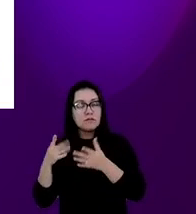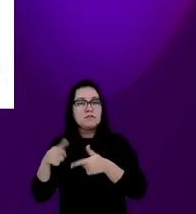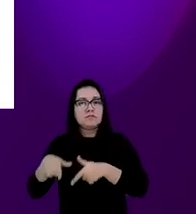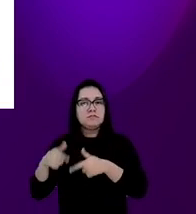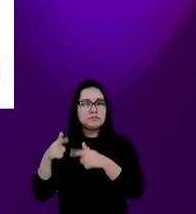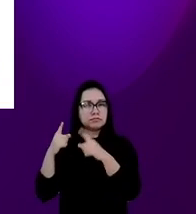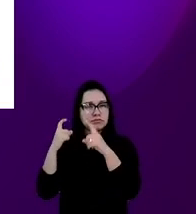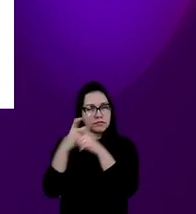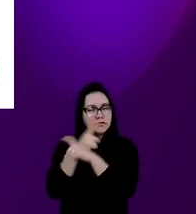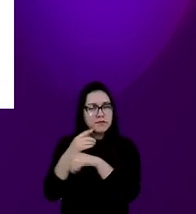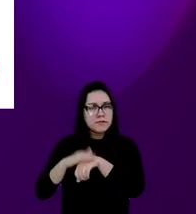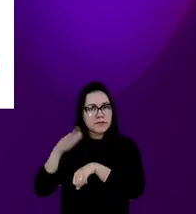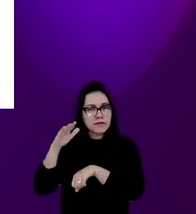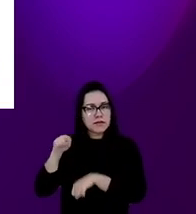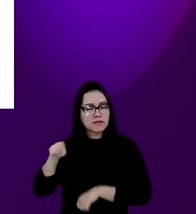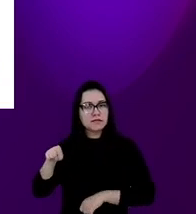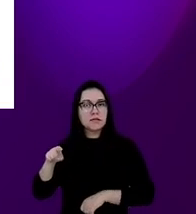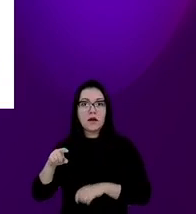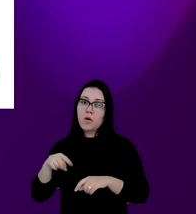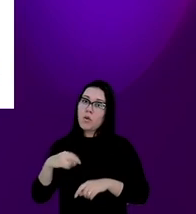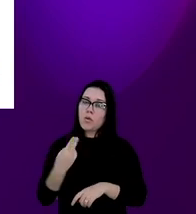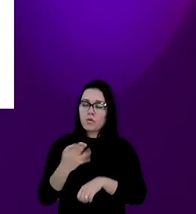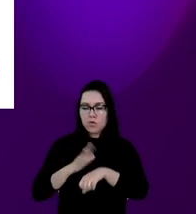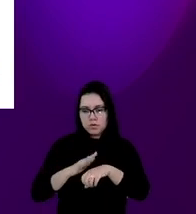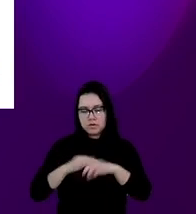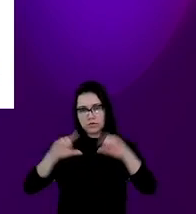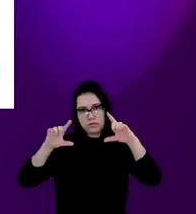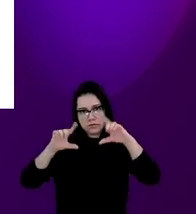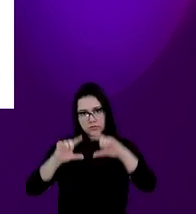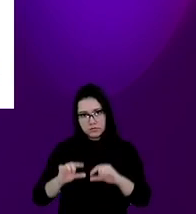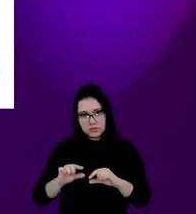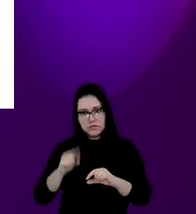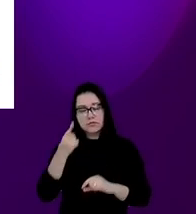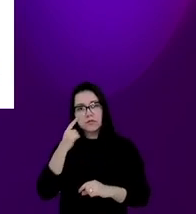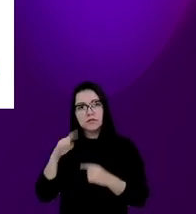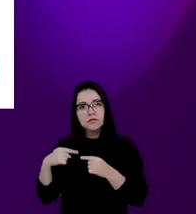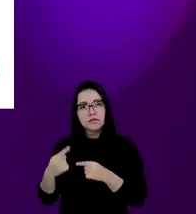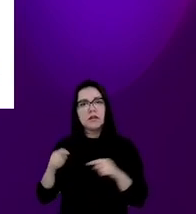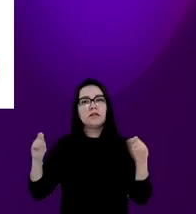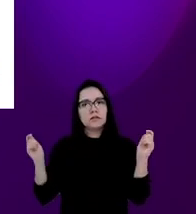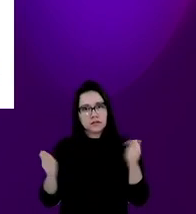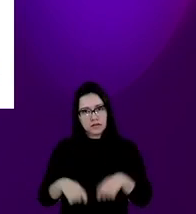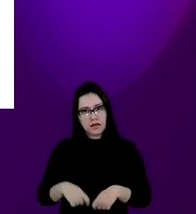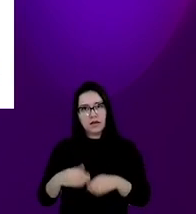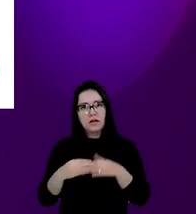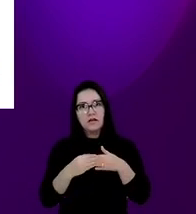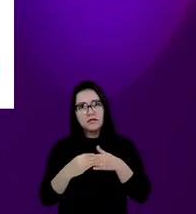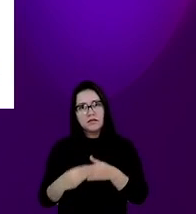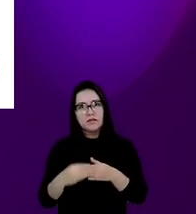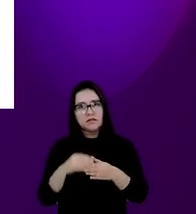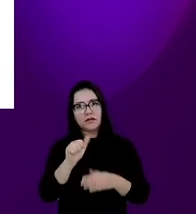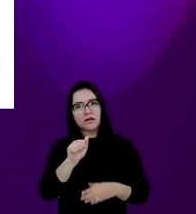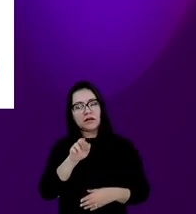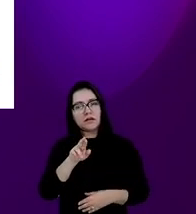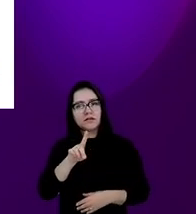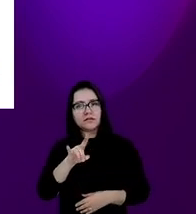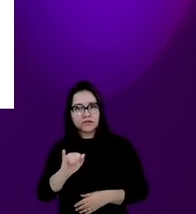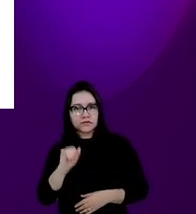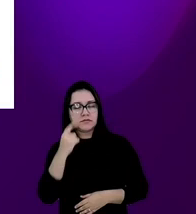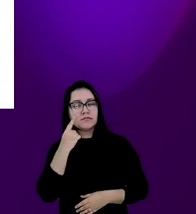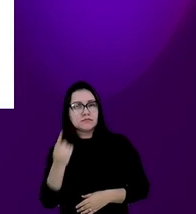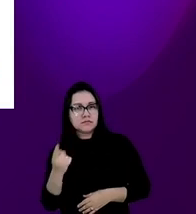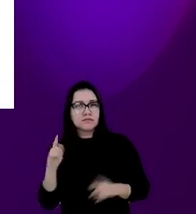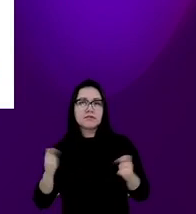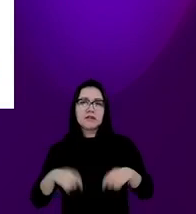ou diminuir a carga da doença, para que esse indivíduo possa, então, ser levado ao CAR-T, levado à linfodepressão, com